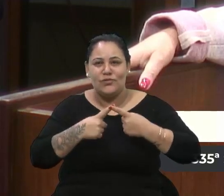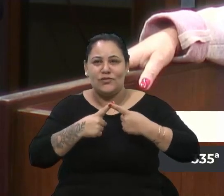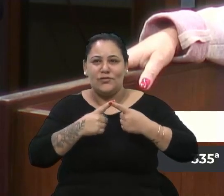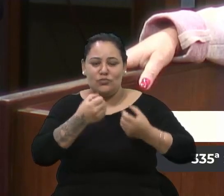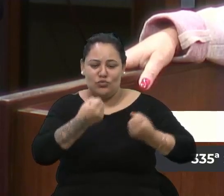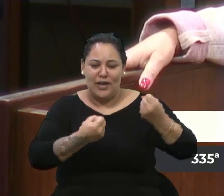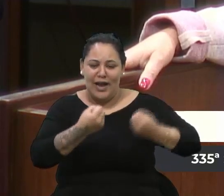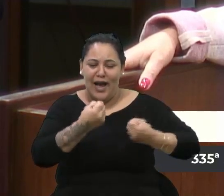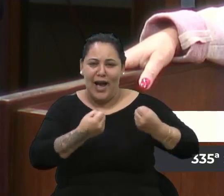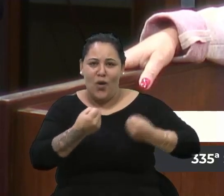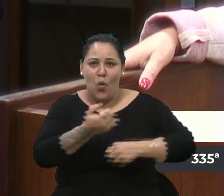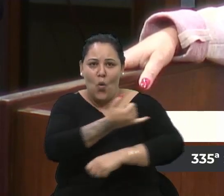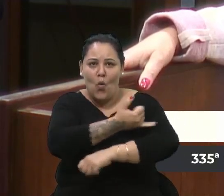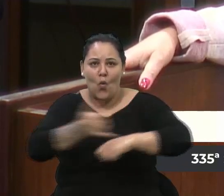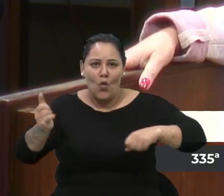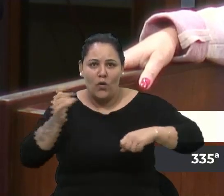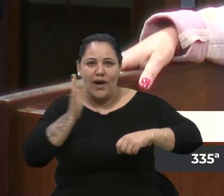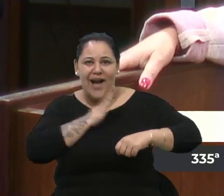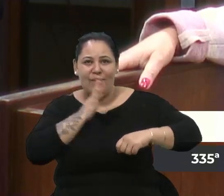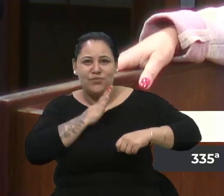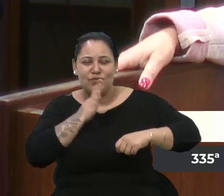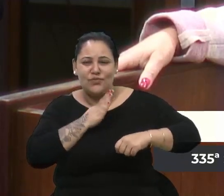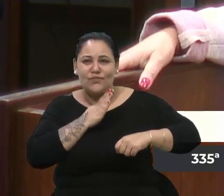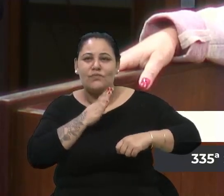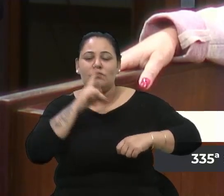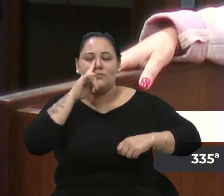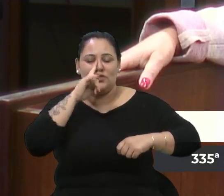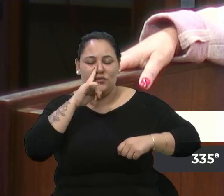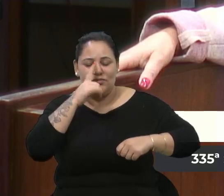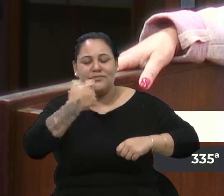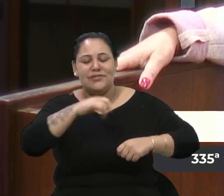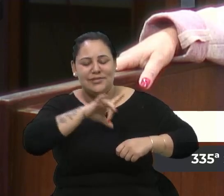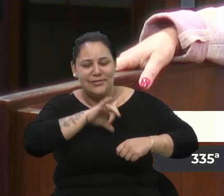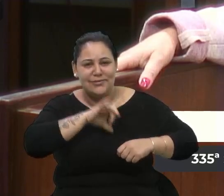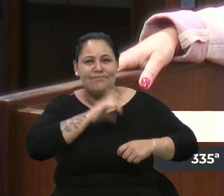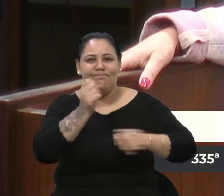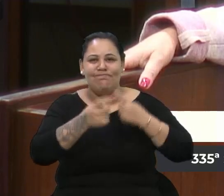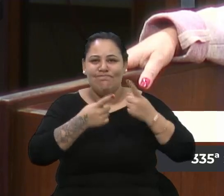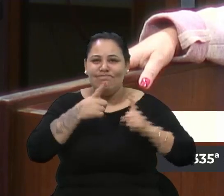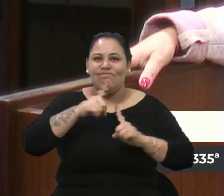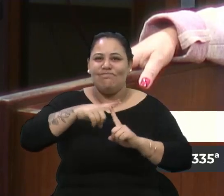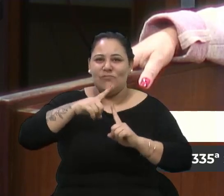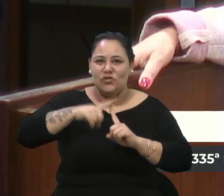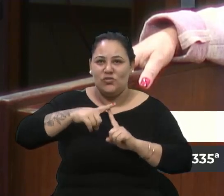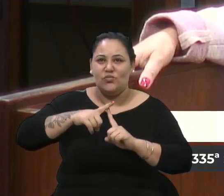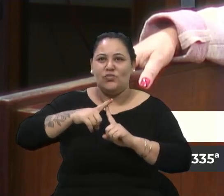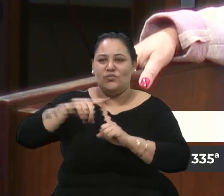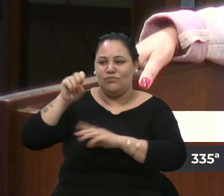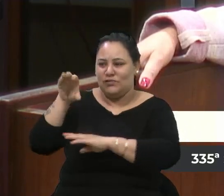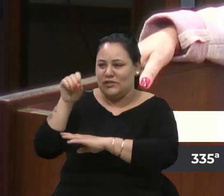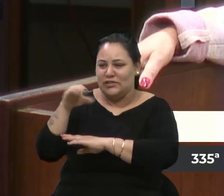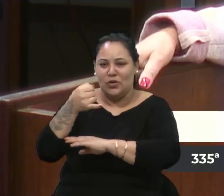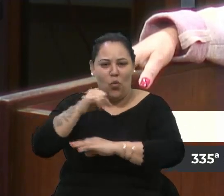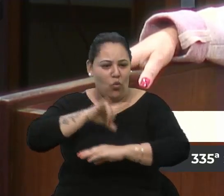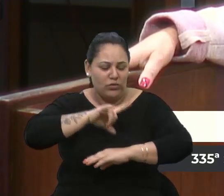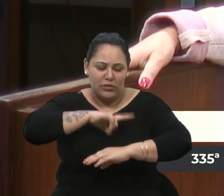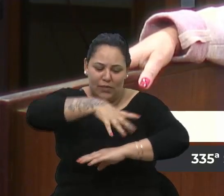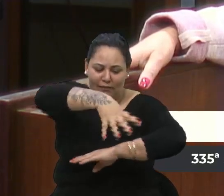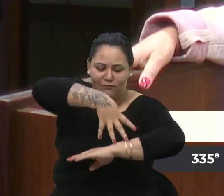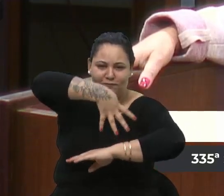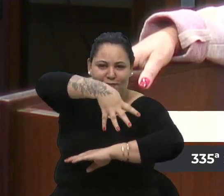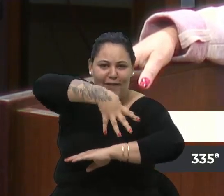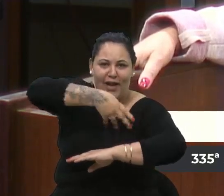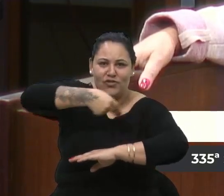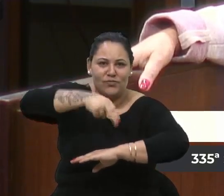violenta, bastante rápida, e tem que ter algum tipo de sinalização para que haja uma faixa de segurança, alguma